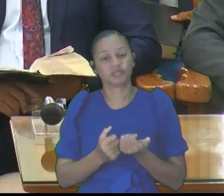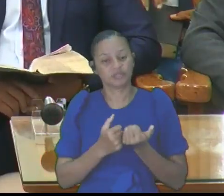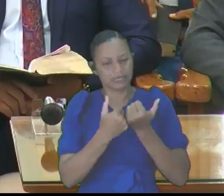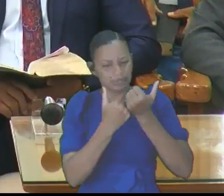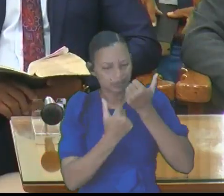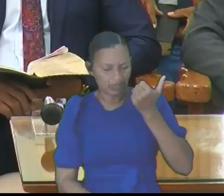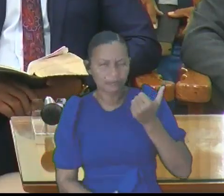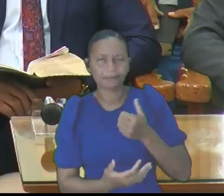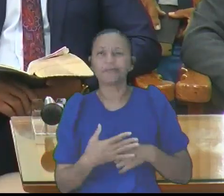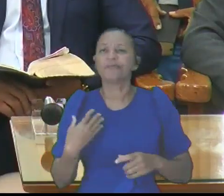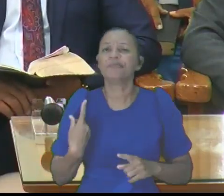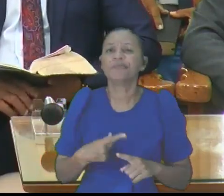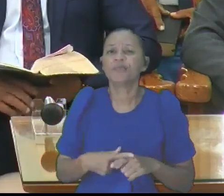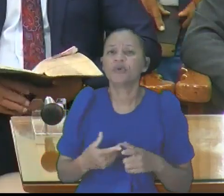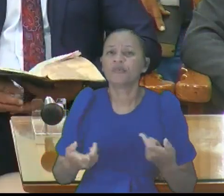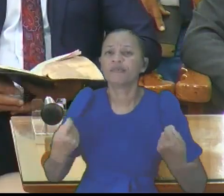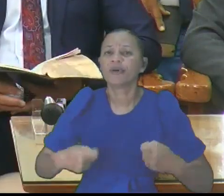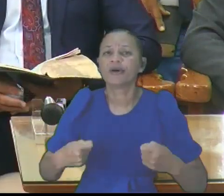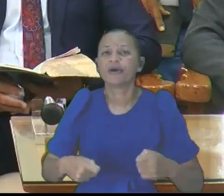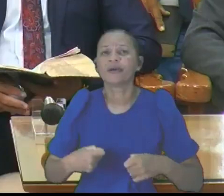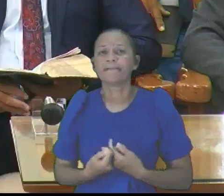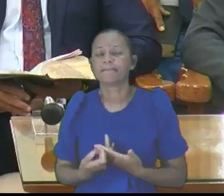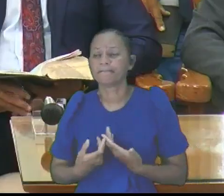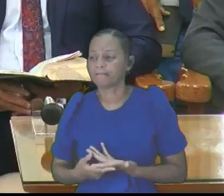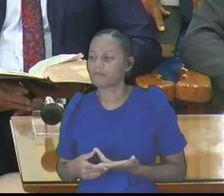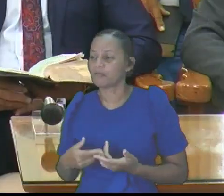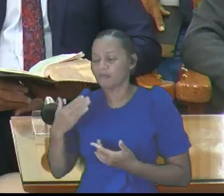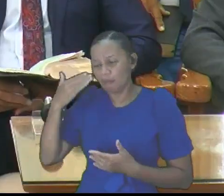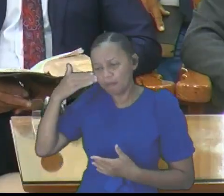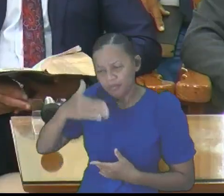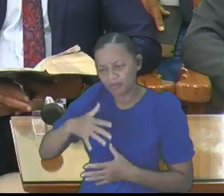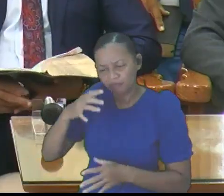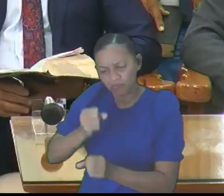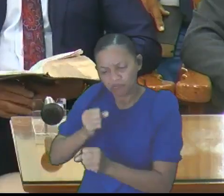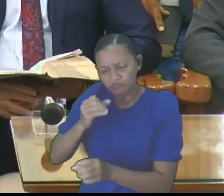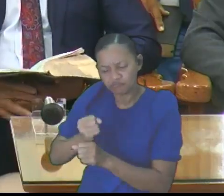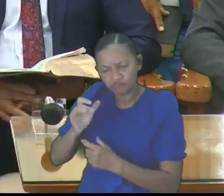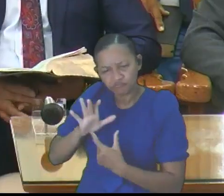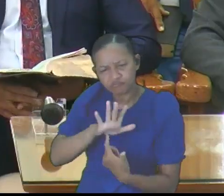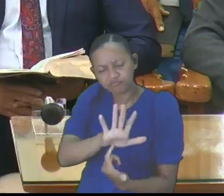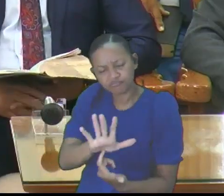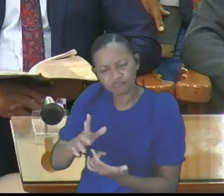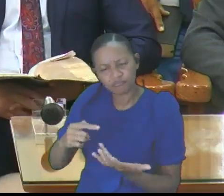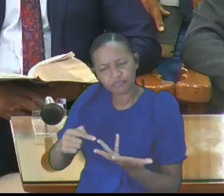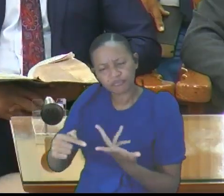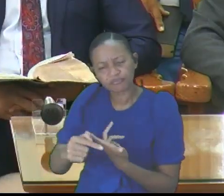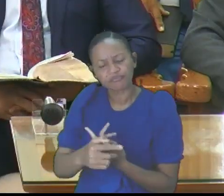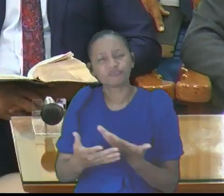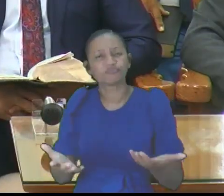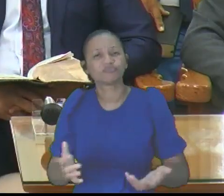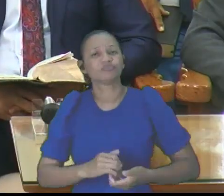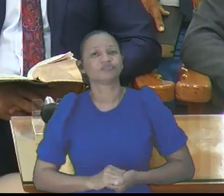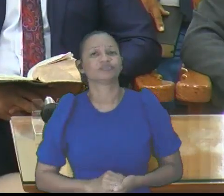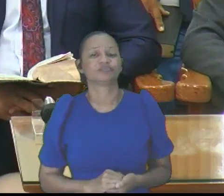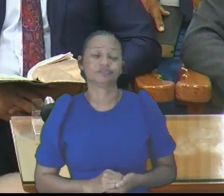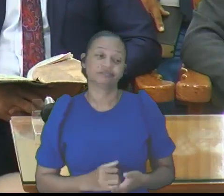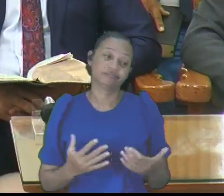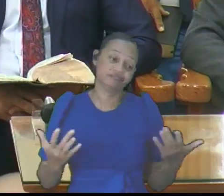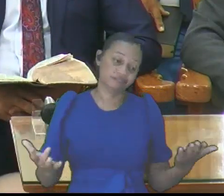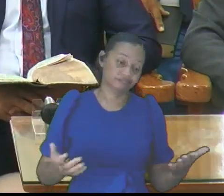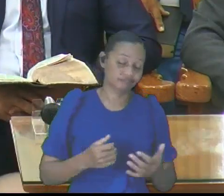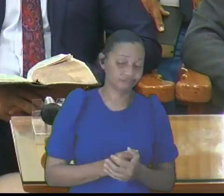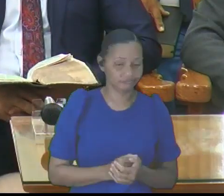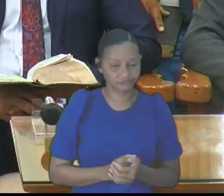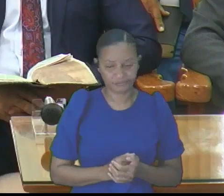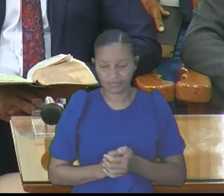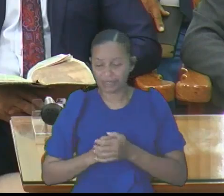diretoria. Porque é necessário que tenha prestação de quê, irmãos? De contas. Ora, a igreja